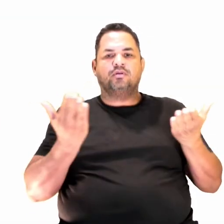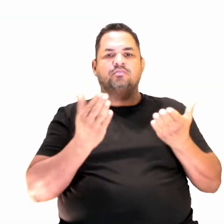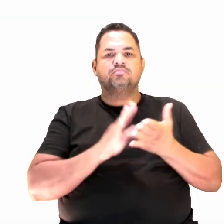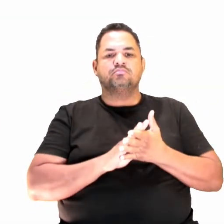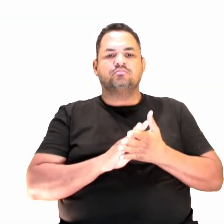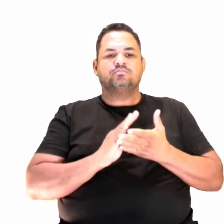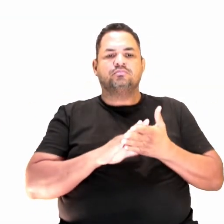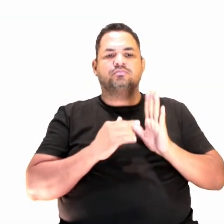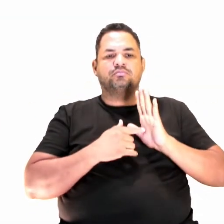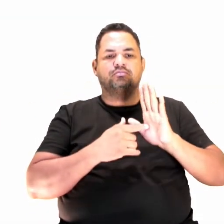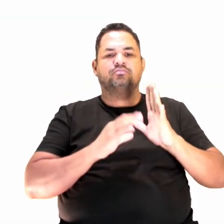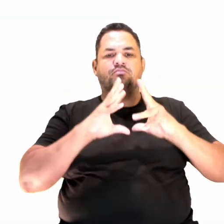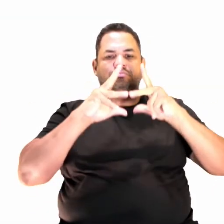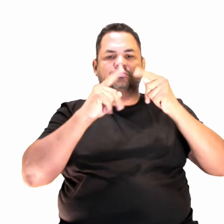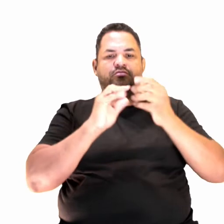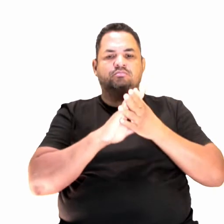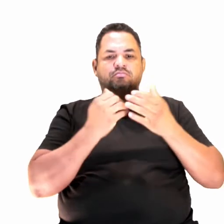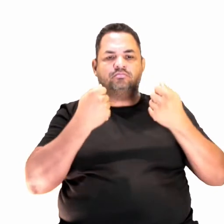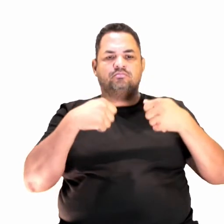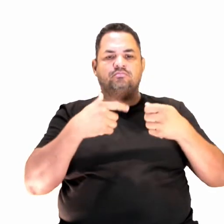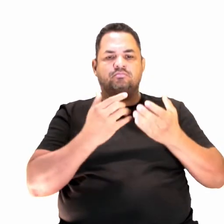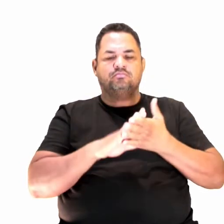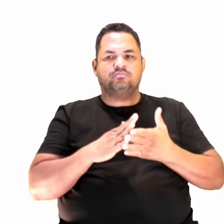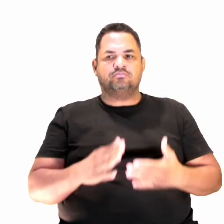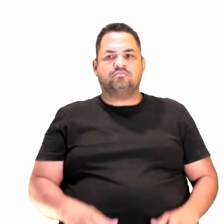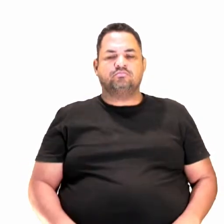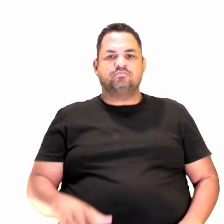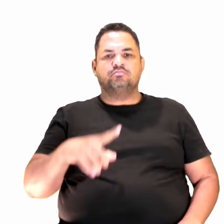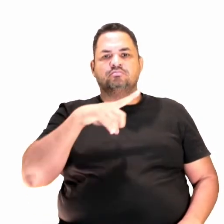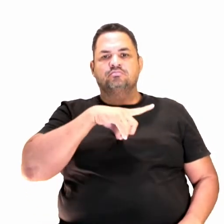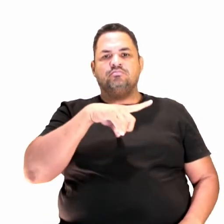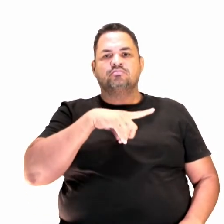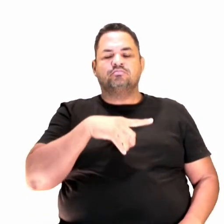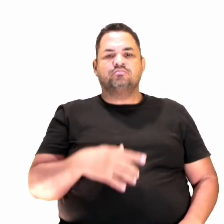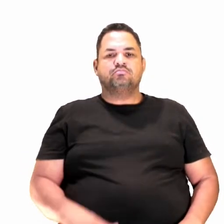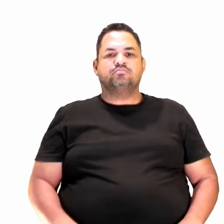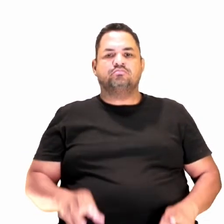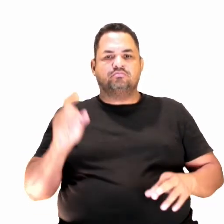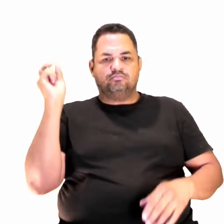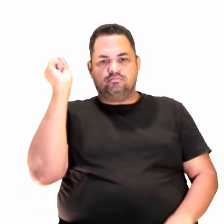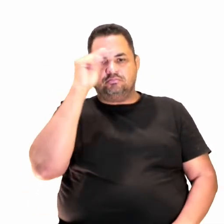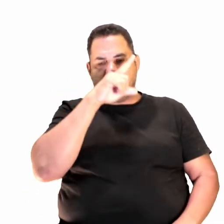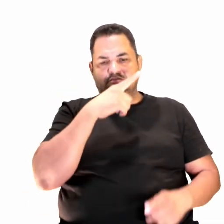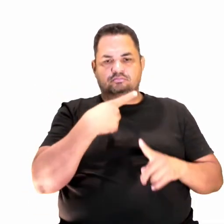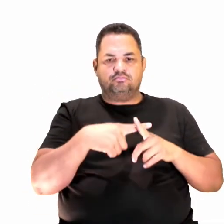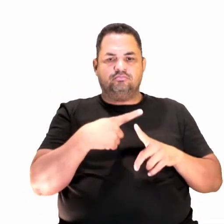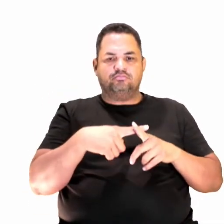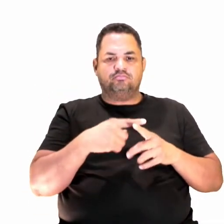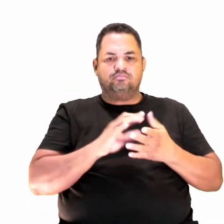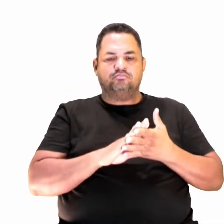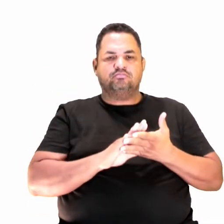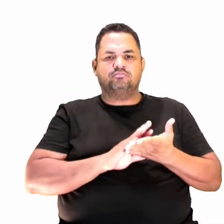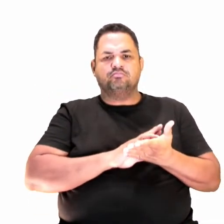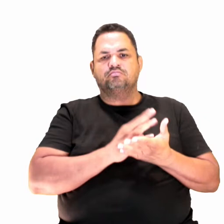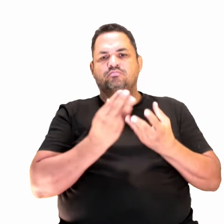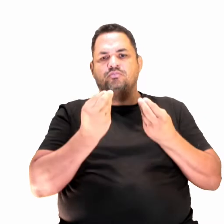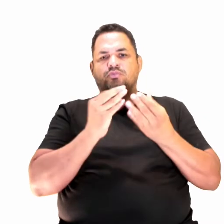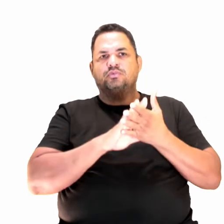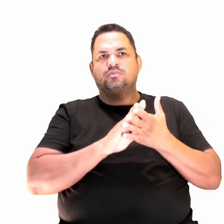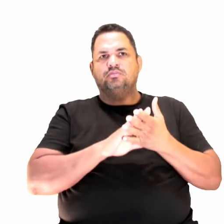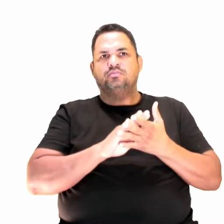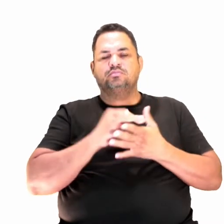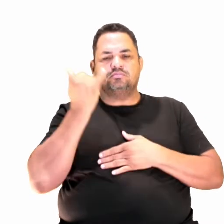se for passar tudo, com todas as possibilidades que esses verbos têm, vai ser difícil, porque é muita informação. Então,